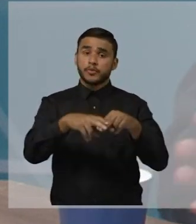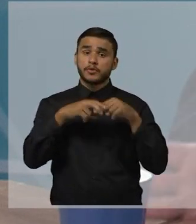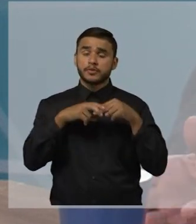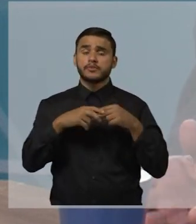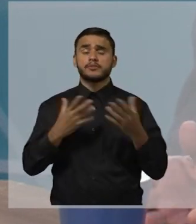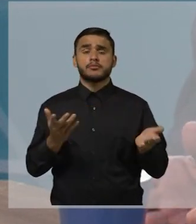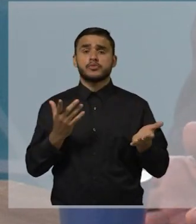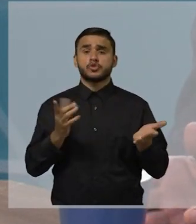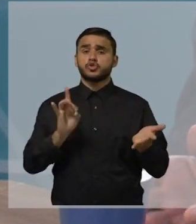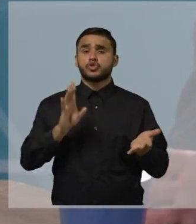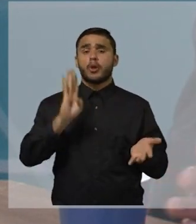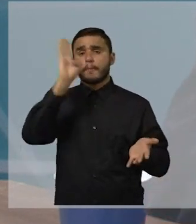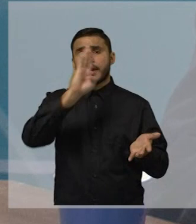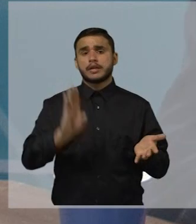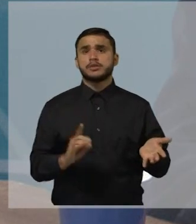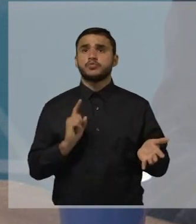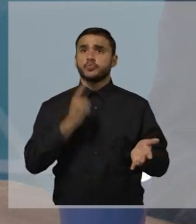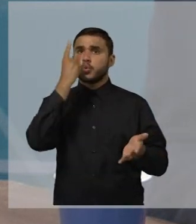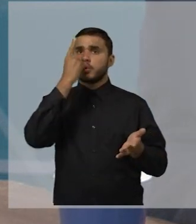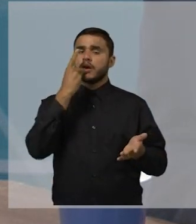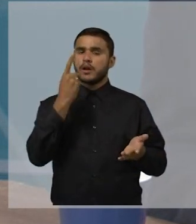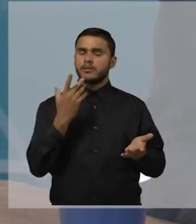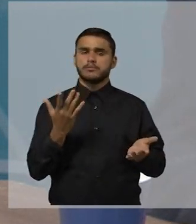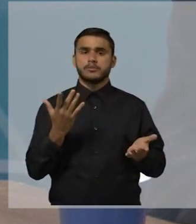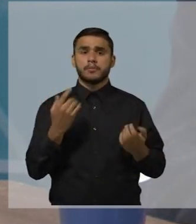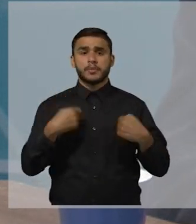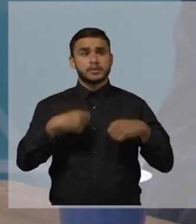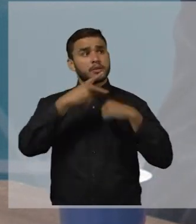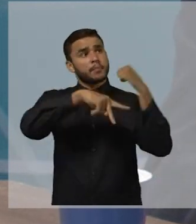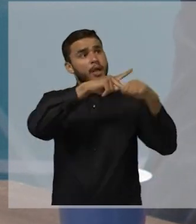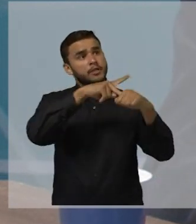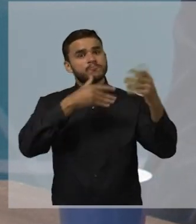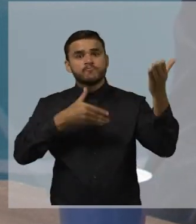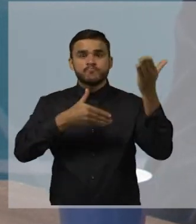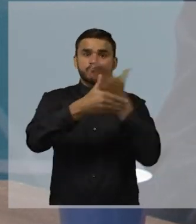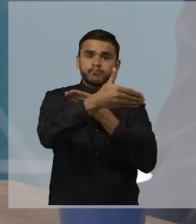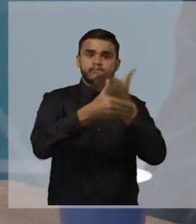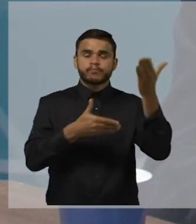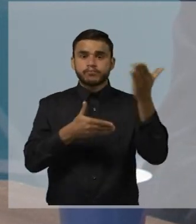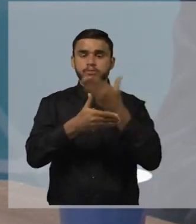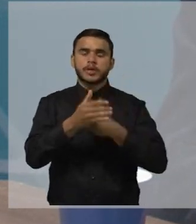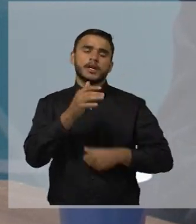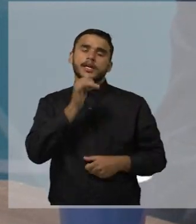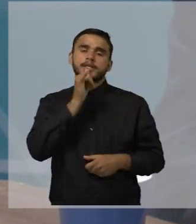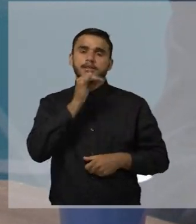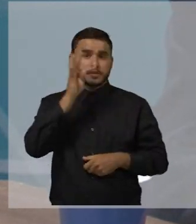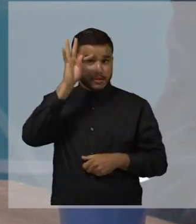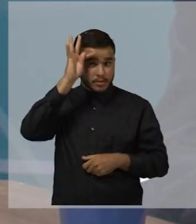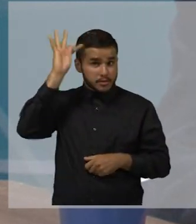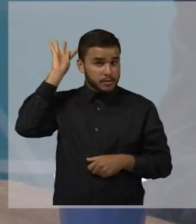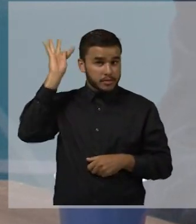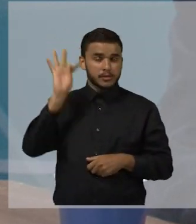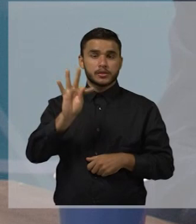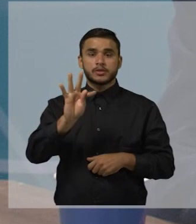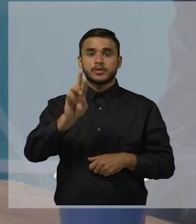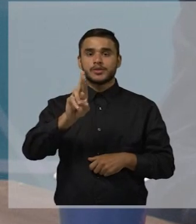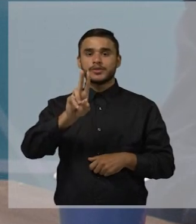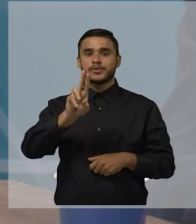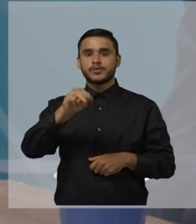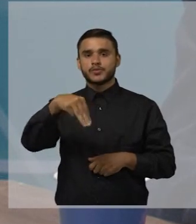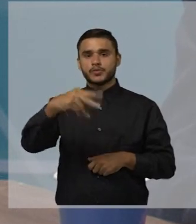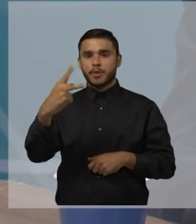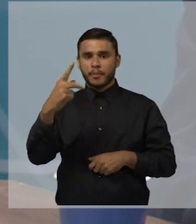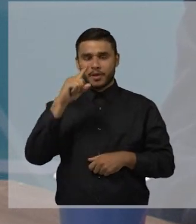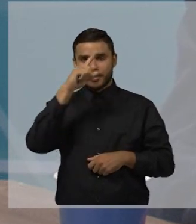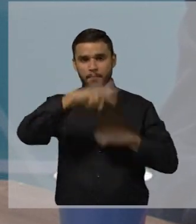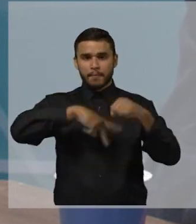não dependem só do Brasil, depende do ambiente externo. Na hora que o governo Trump adota uma política, a hora